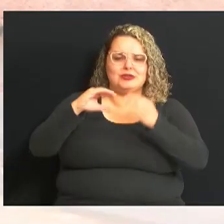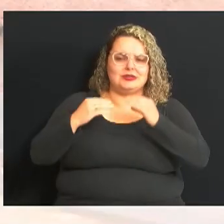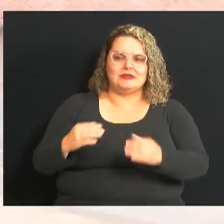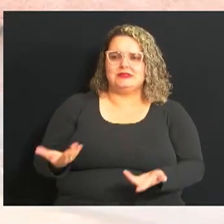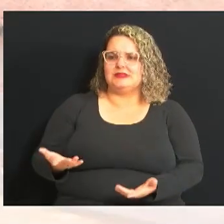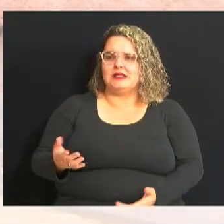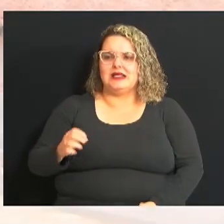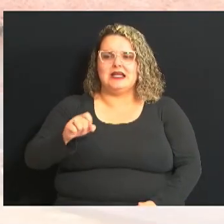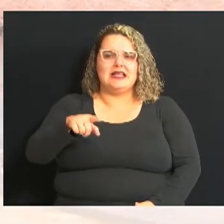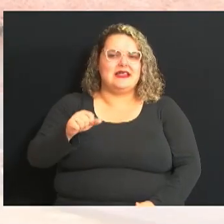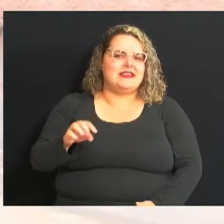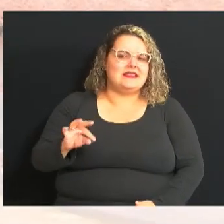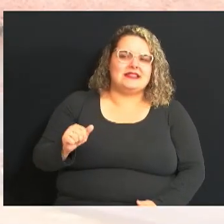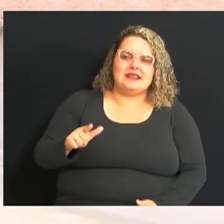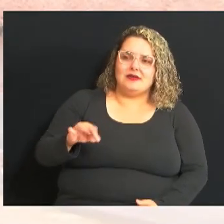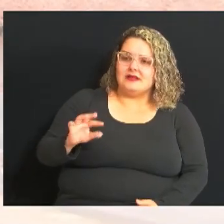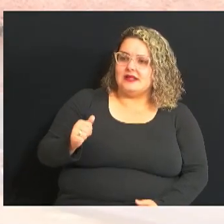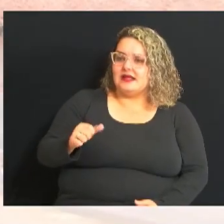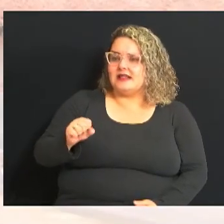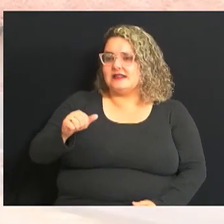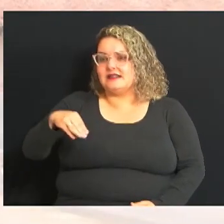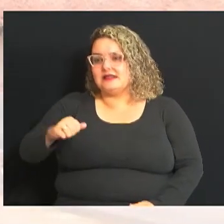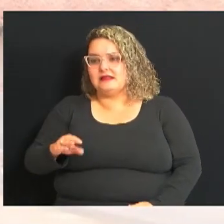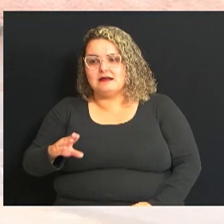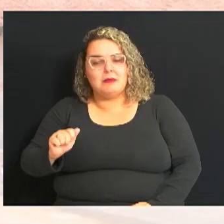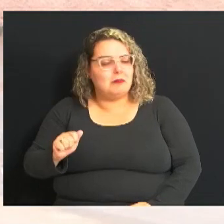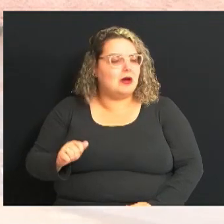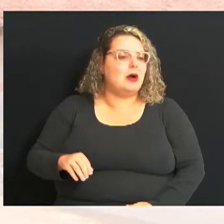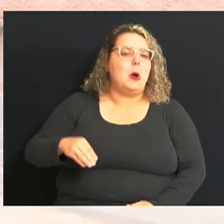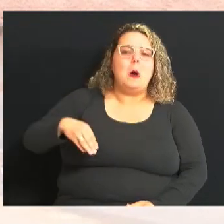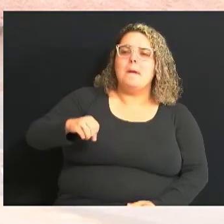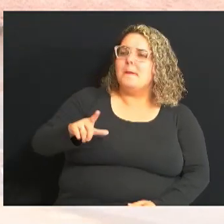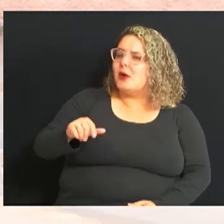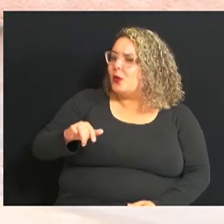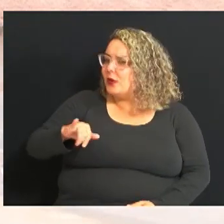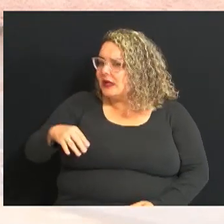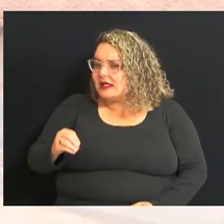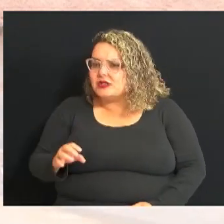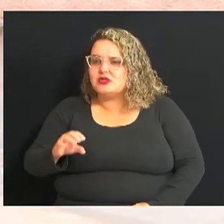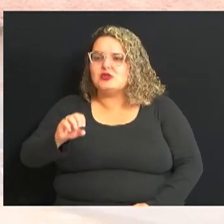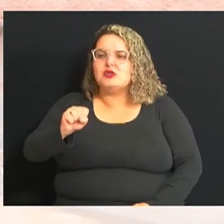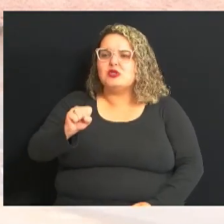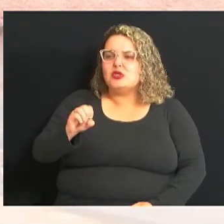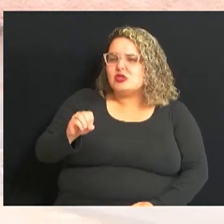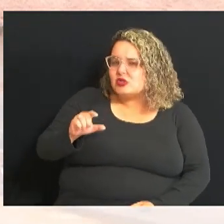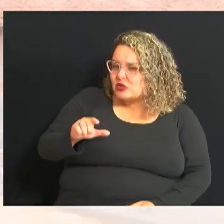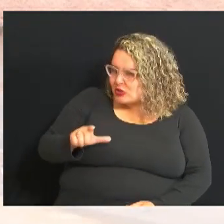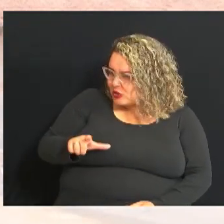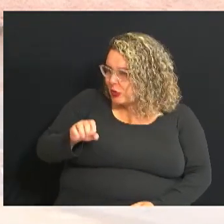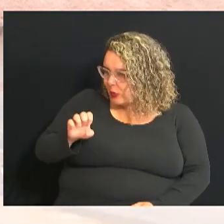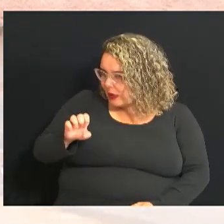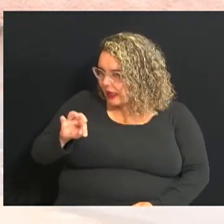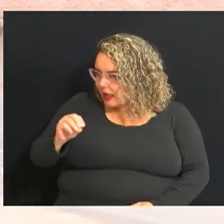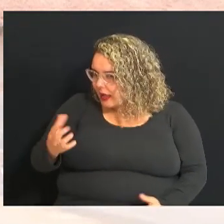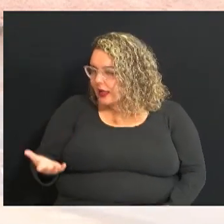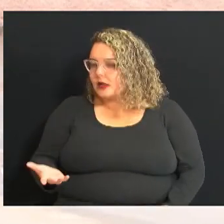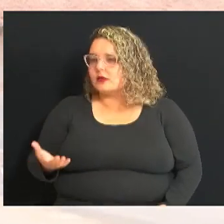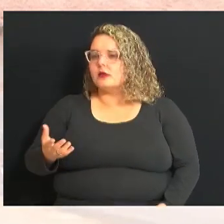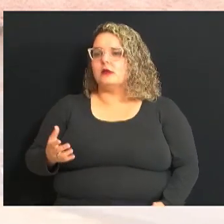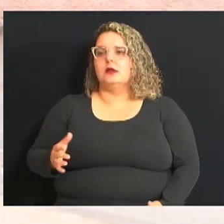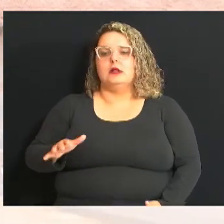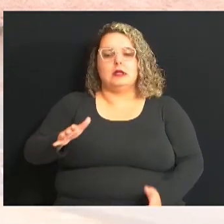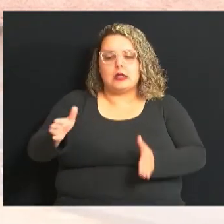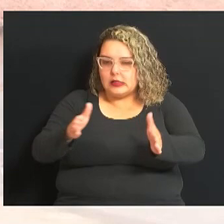Exalta Samba, Molejo, enfim, Souito, aquela febre do pagode nacional, foi tudo devido a